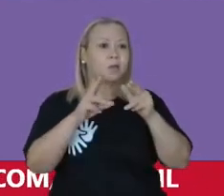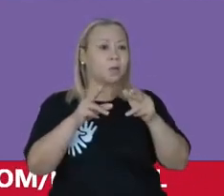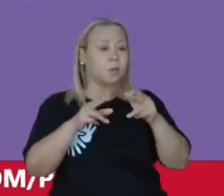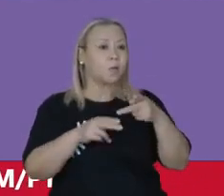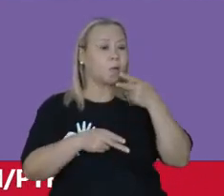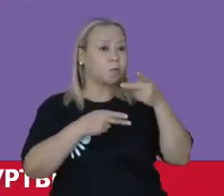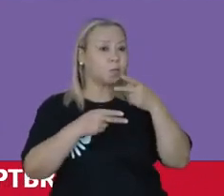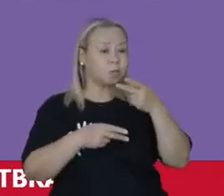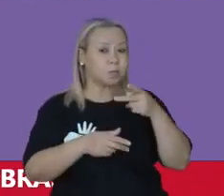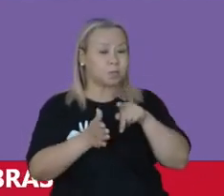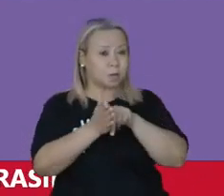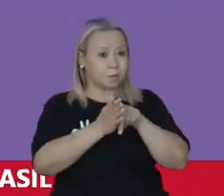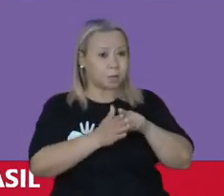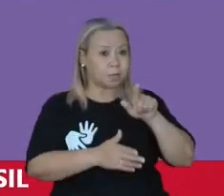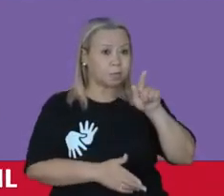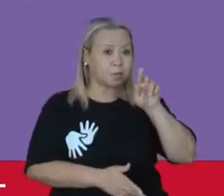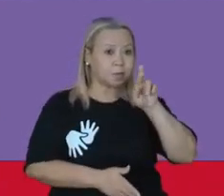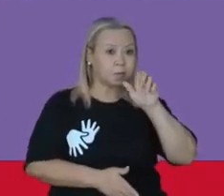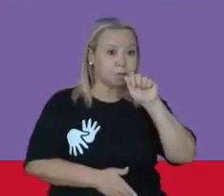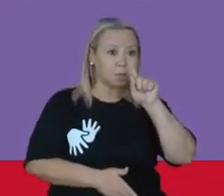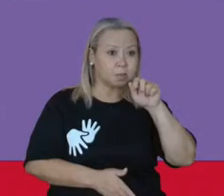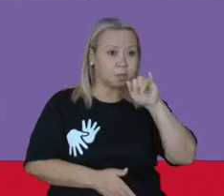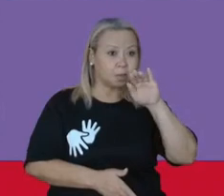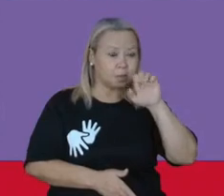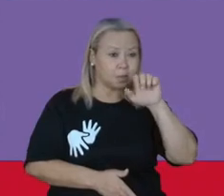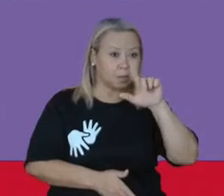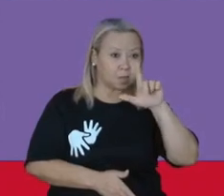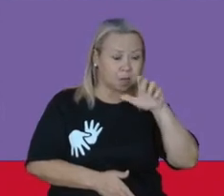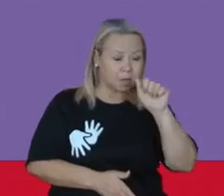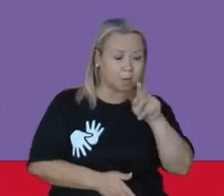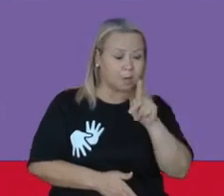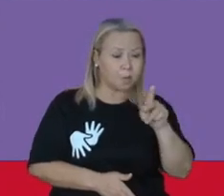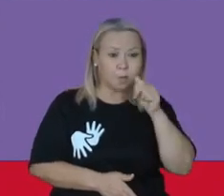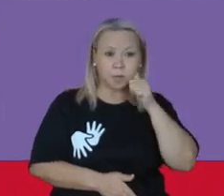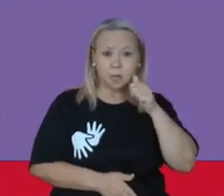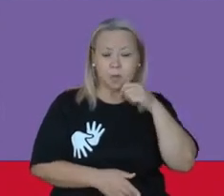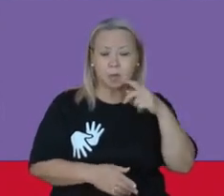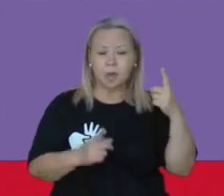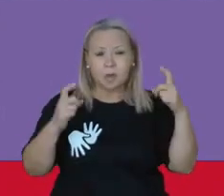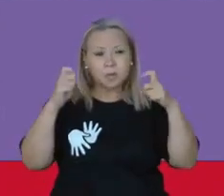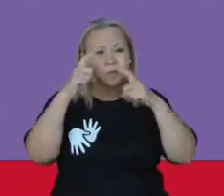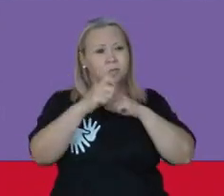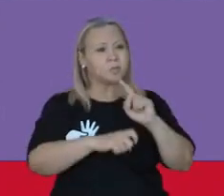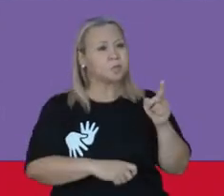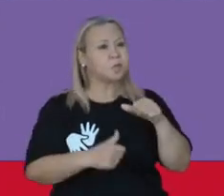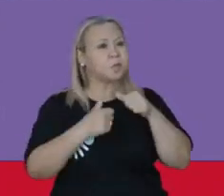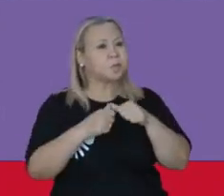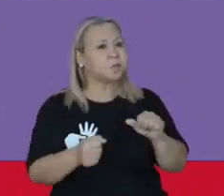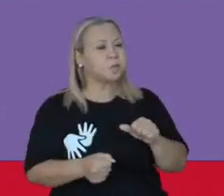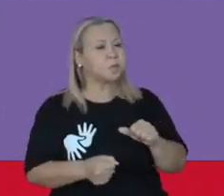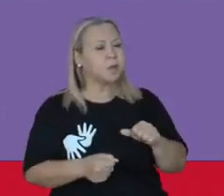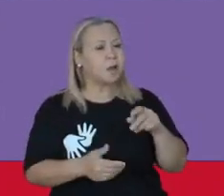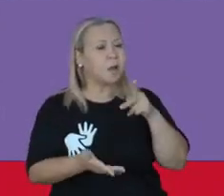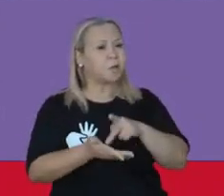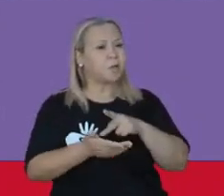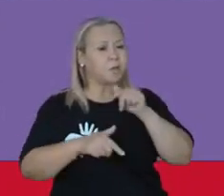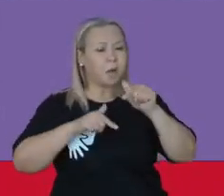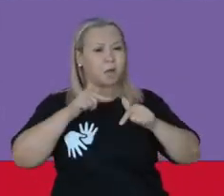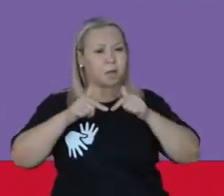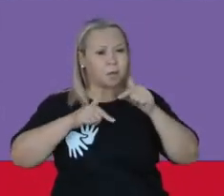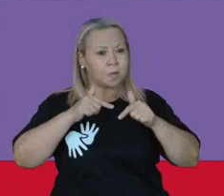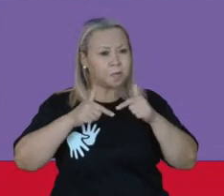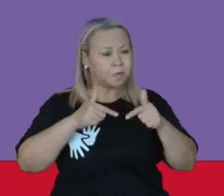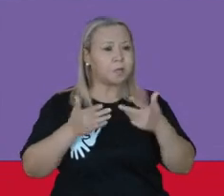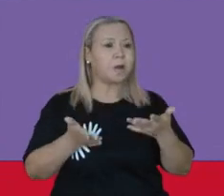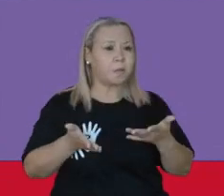a pesquisadora Graziella e a professora, as nossas dificuldades não estão no fato do trabalho